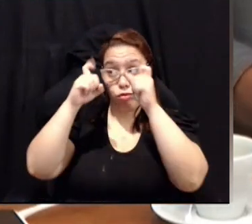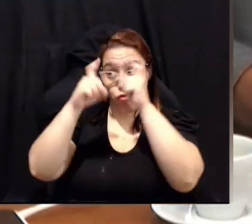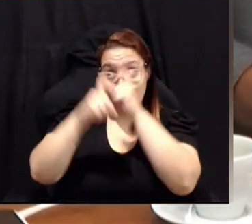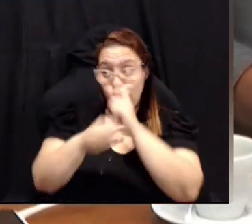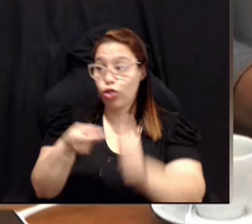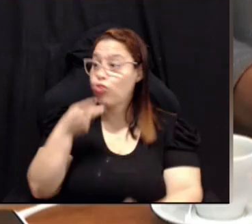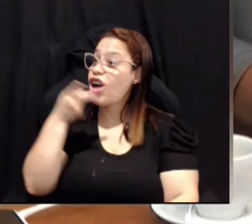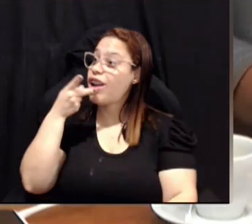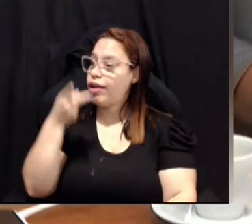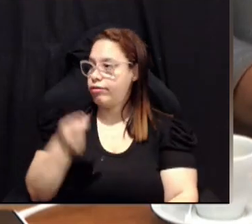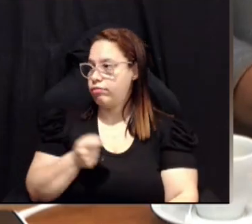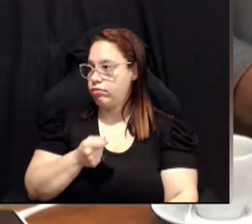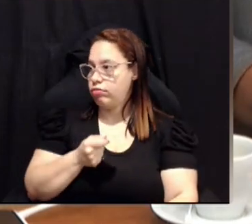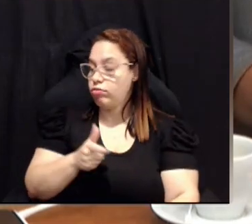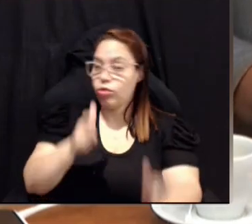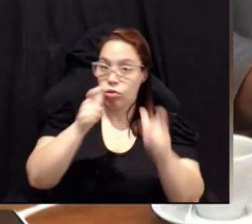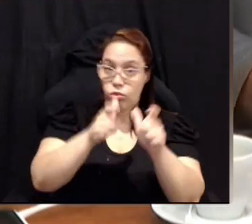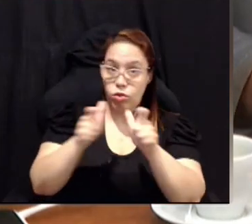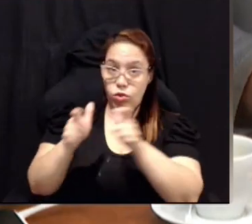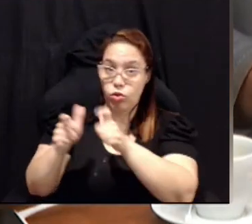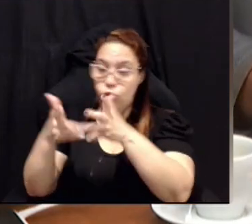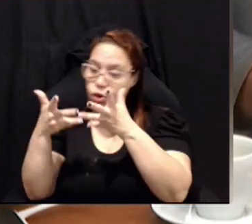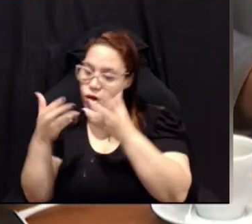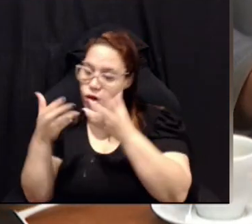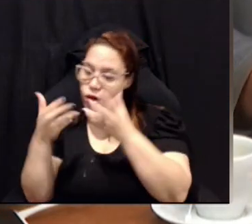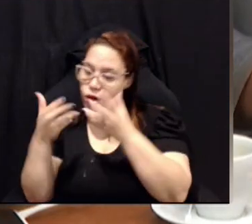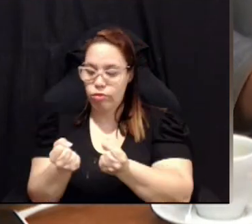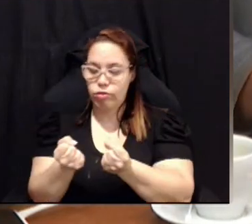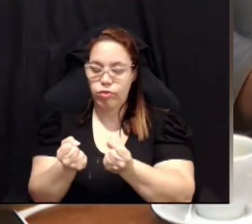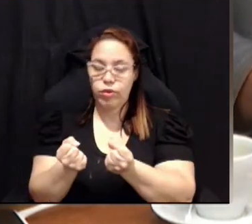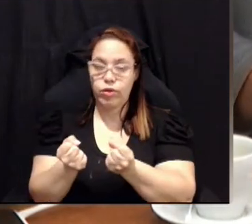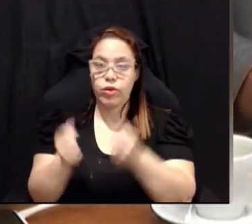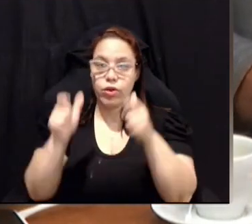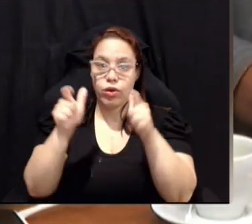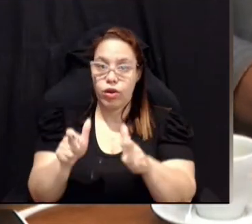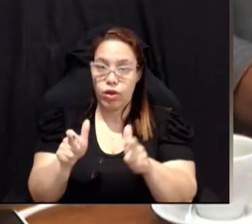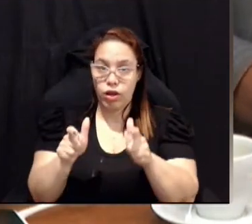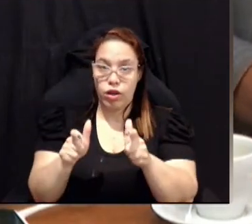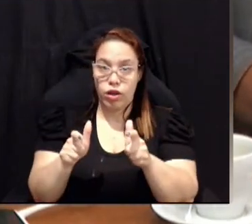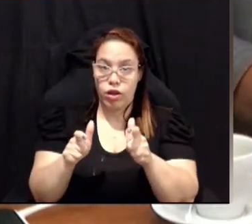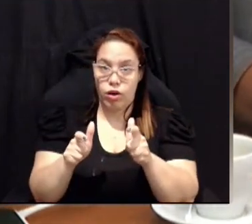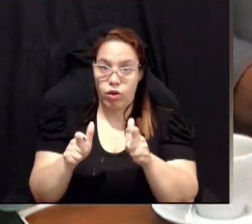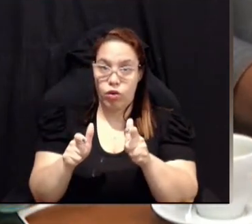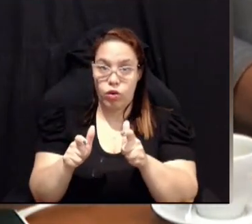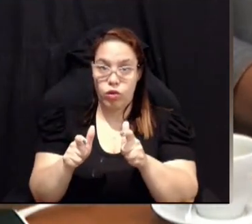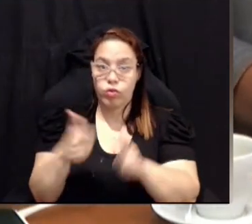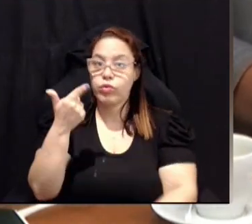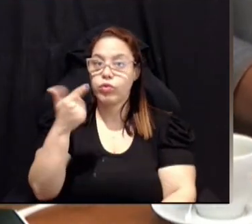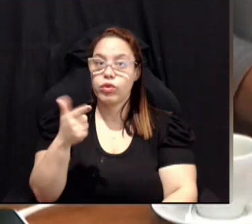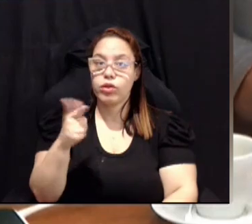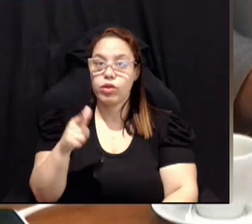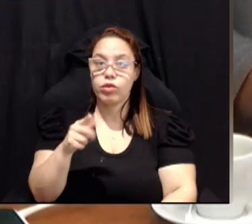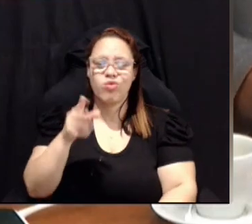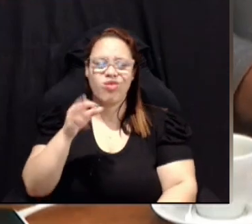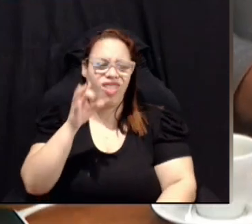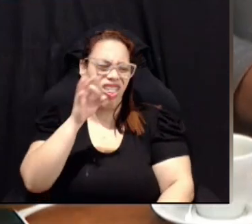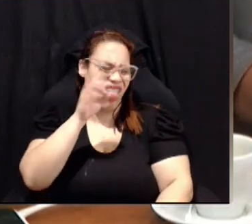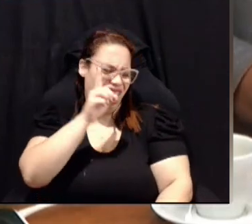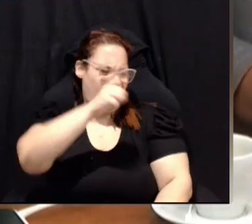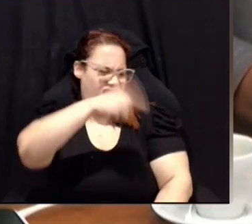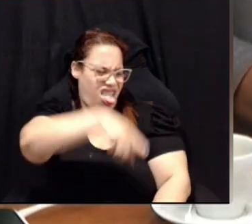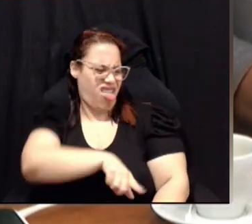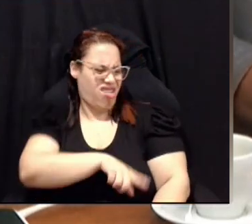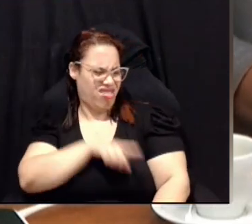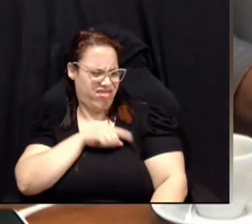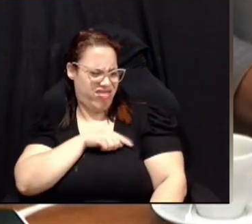Mas o lugar do acolhimento, ele era o lugar que não tinha julgamento, né? Que era feita pela